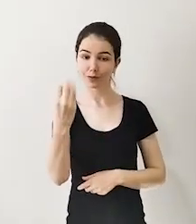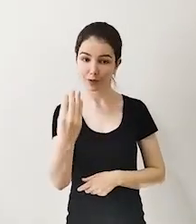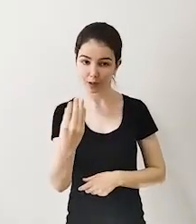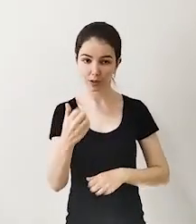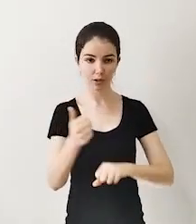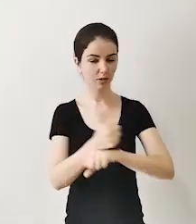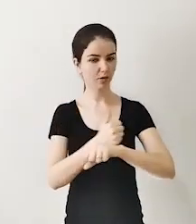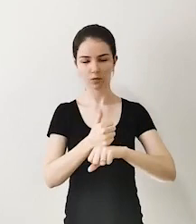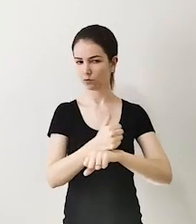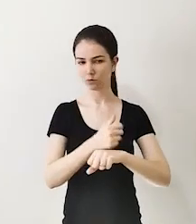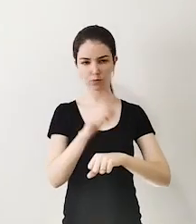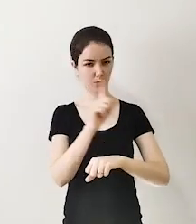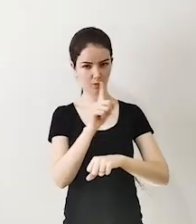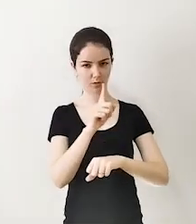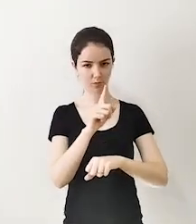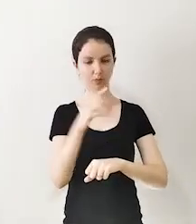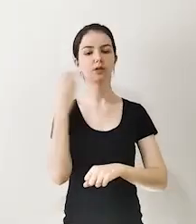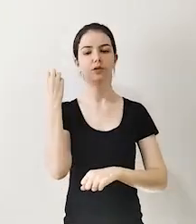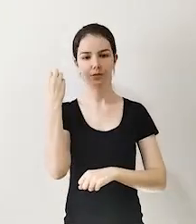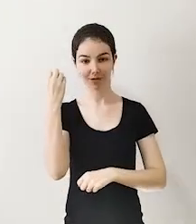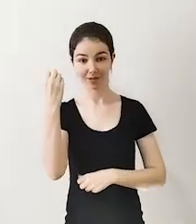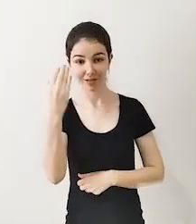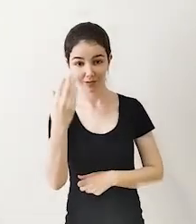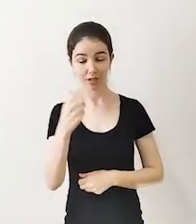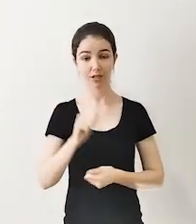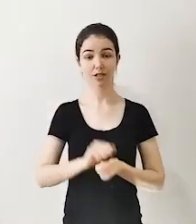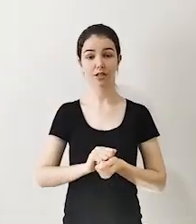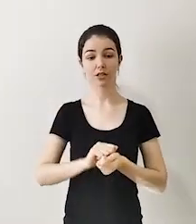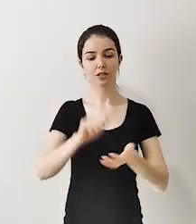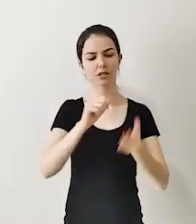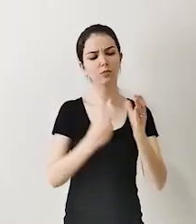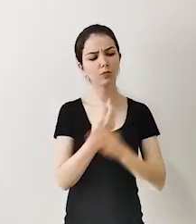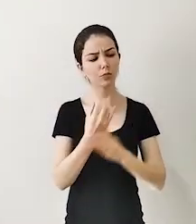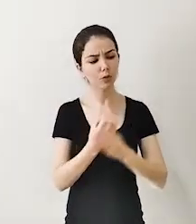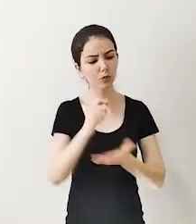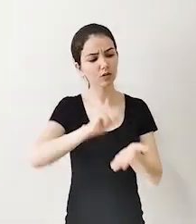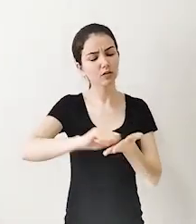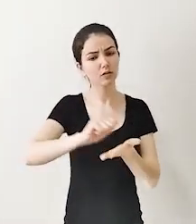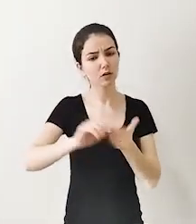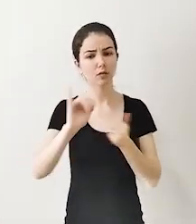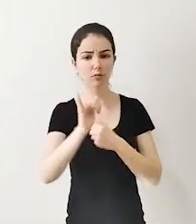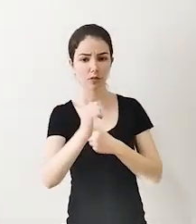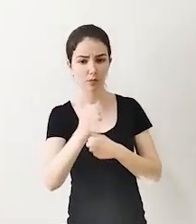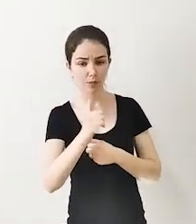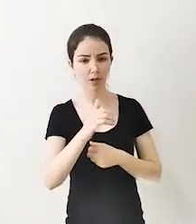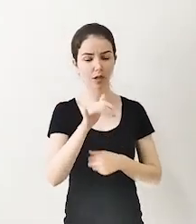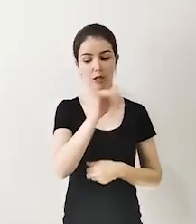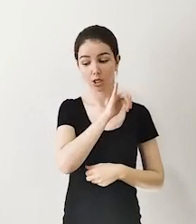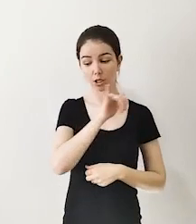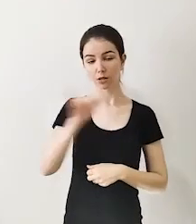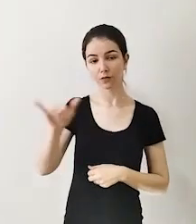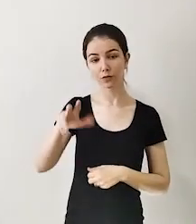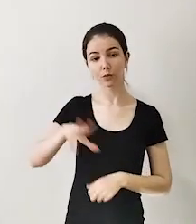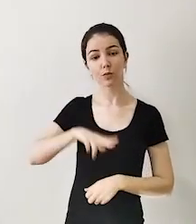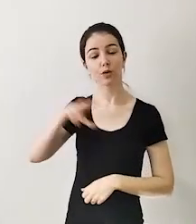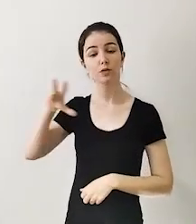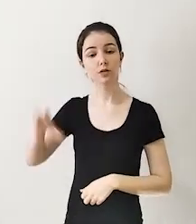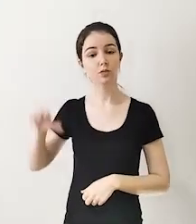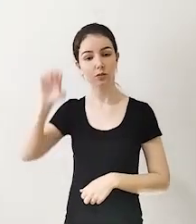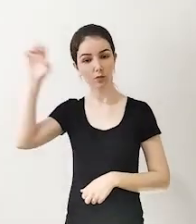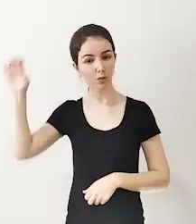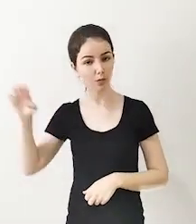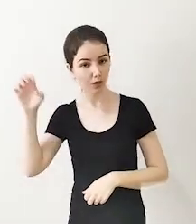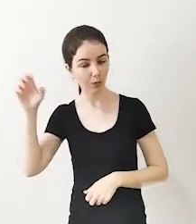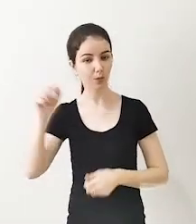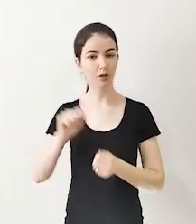eles eram viajantes e produziam seus relatos para informar os europeus, né? De como que eram essas terras aqui que